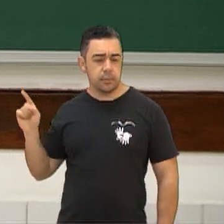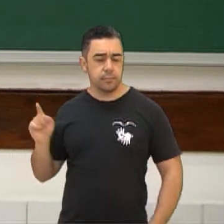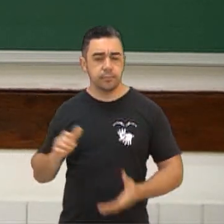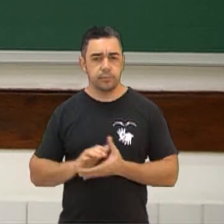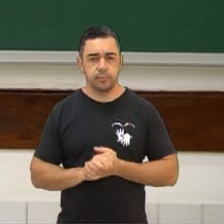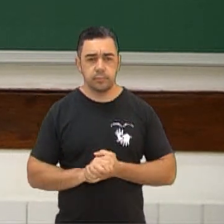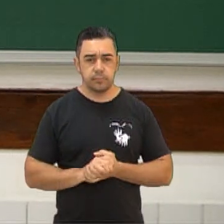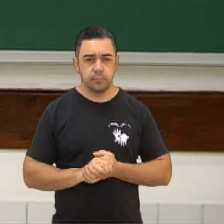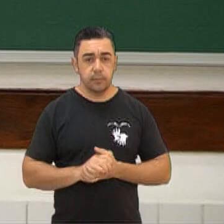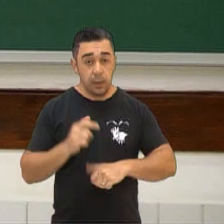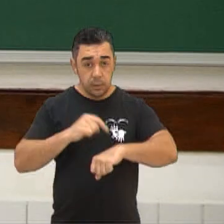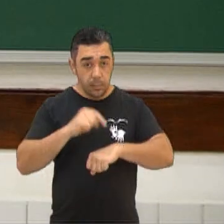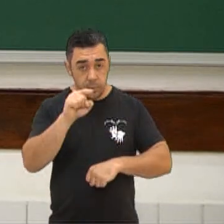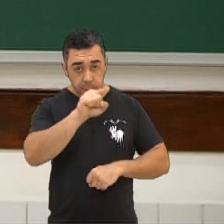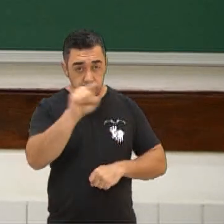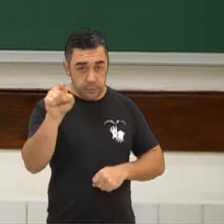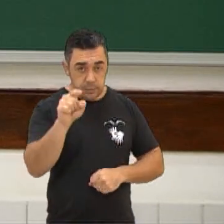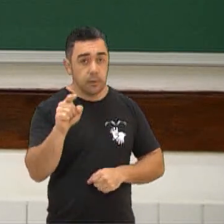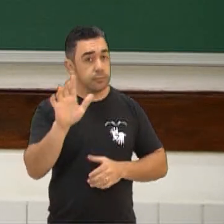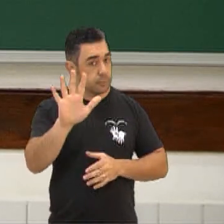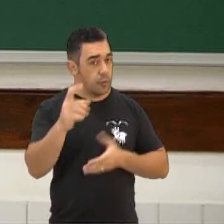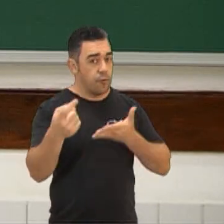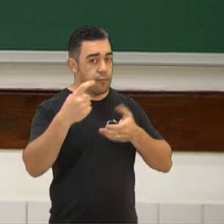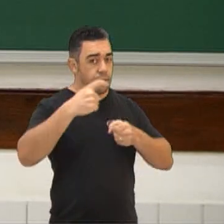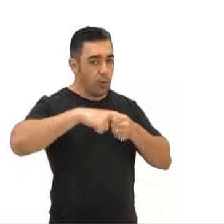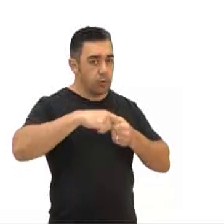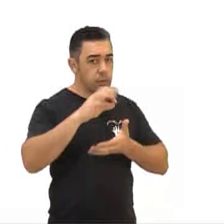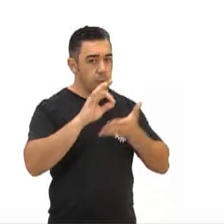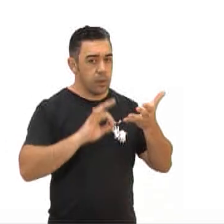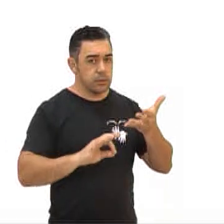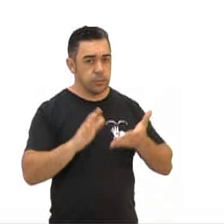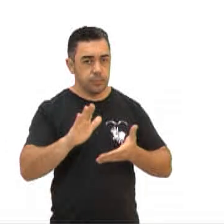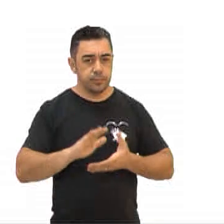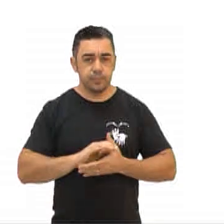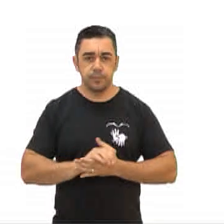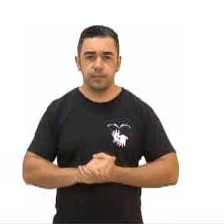ostenta. Deixo um tempinho para vocês, já volto comentando o gabarito.